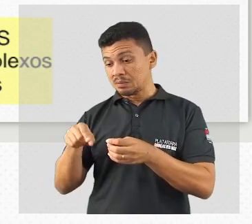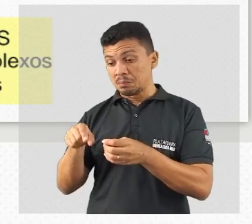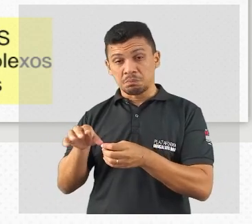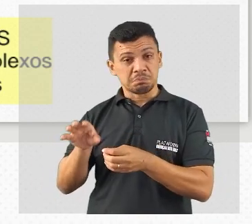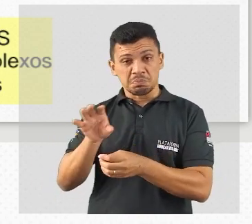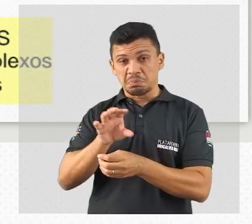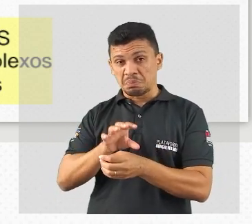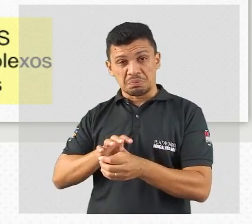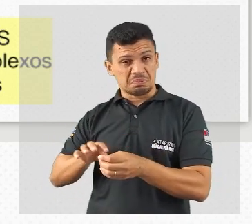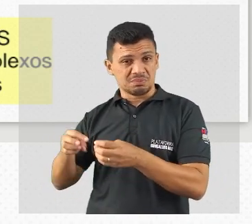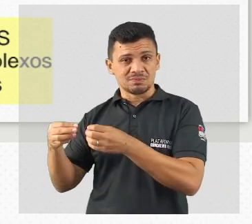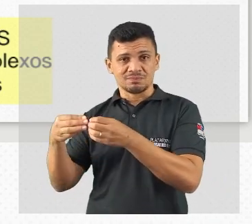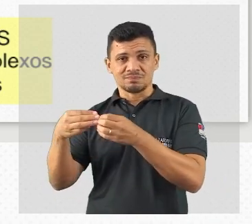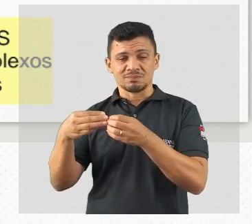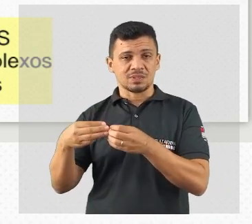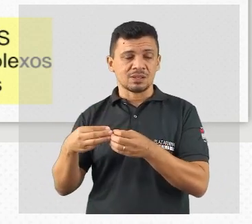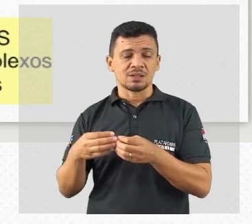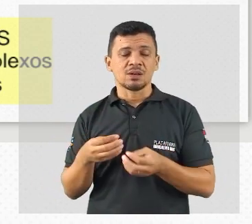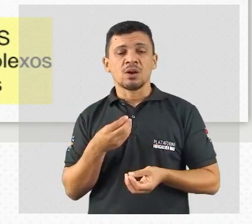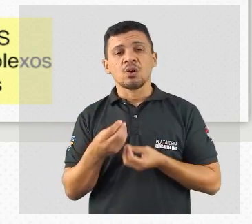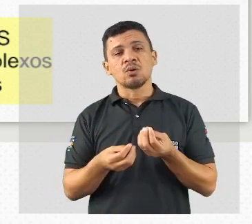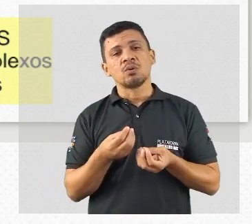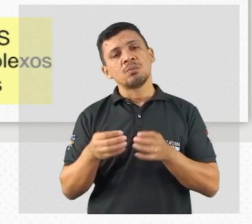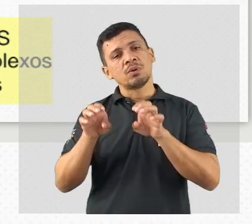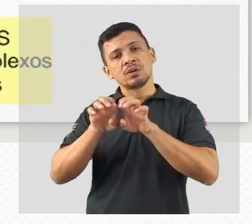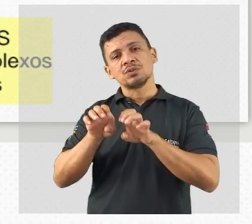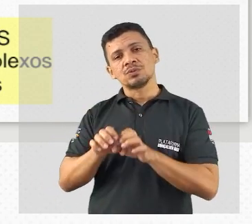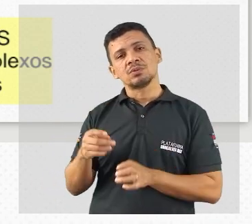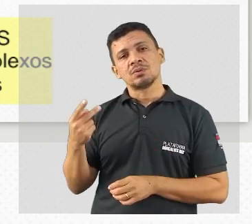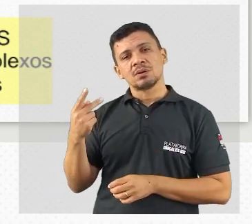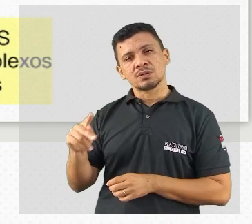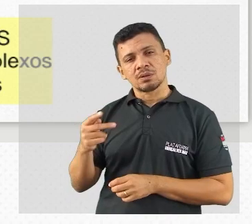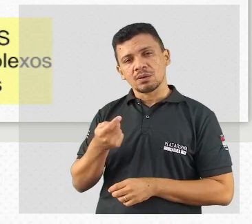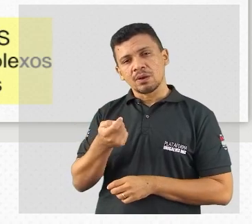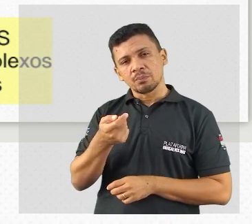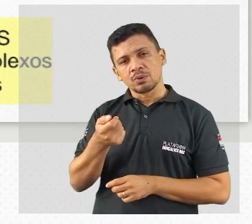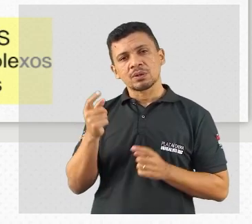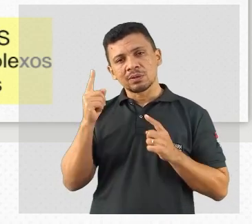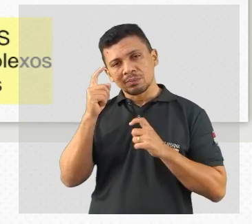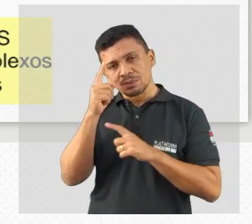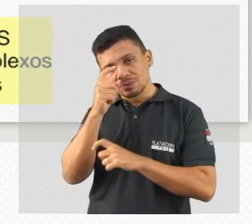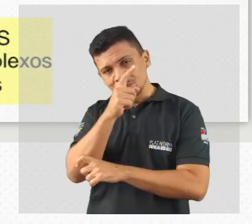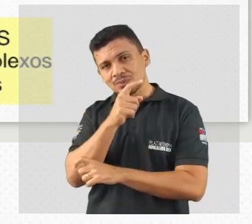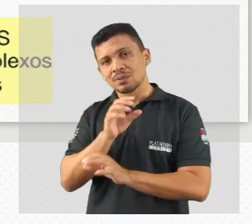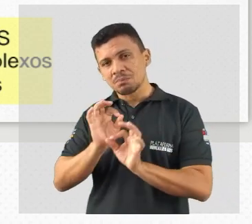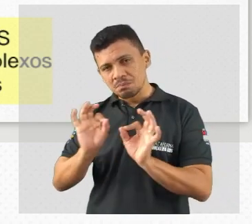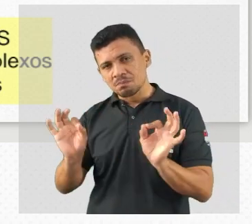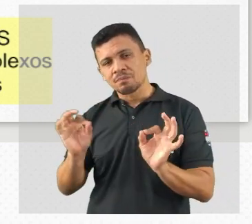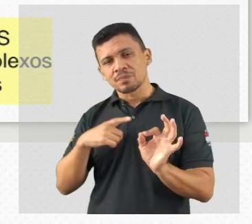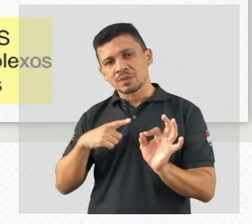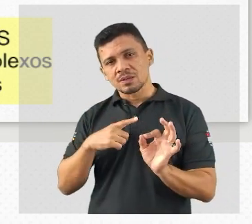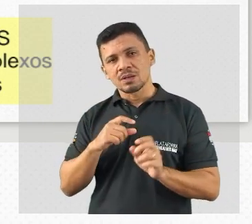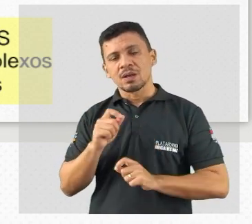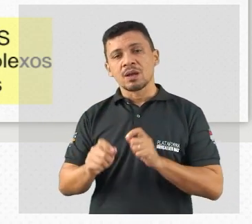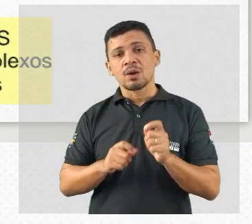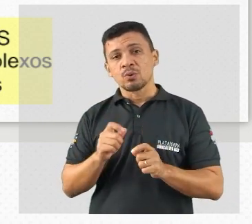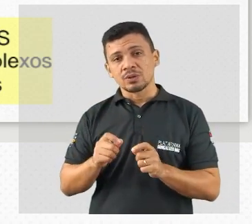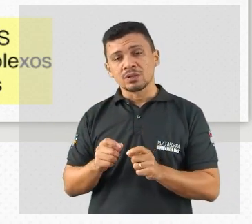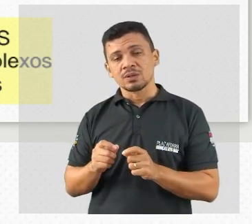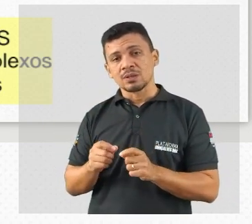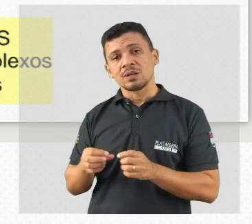células. E geralmente, pessoal, a estrutura dessa célula é um pouquinho mais complexa. São células eucariotas,